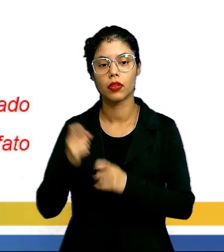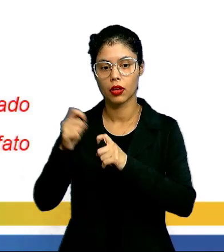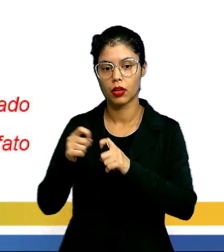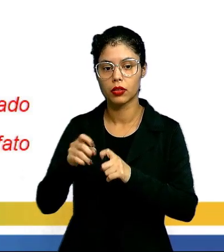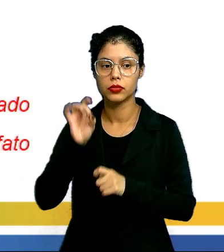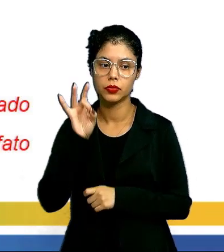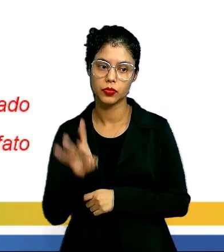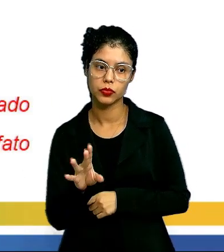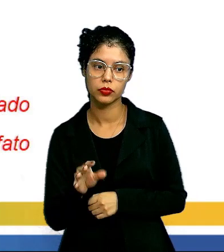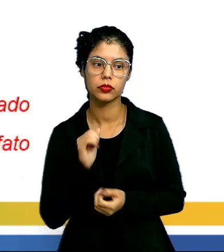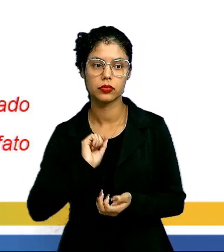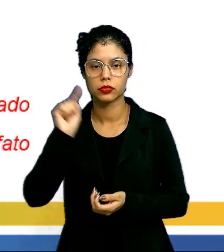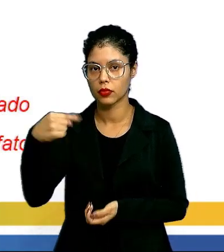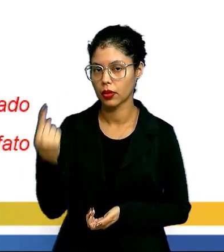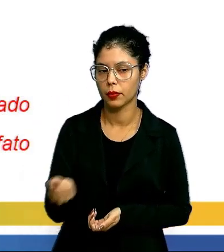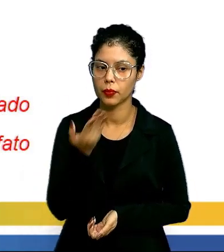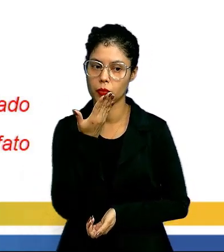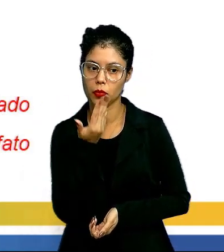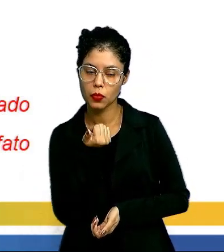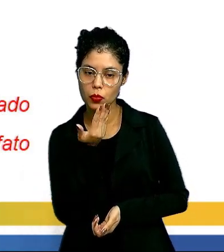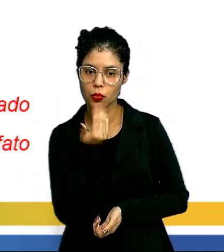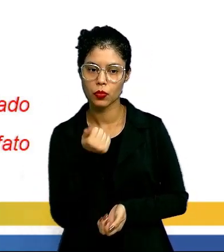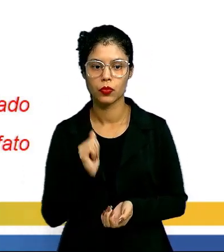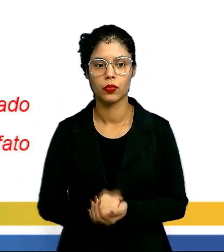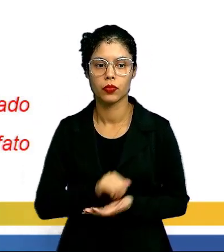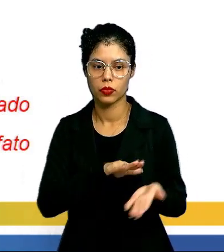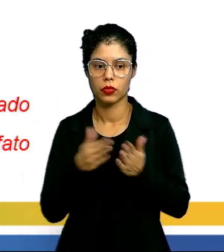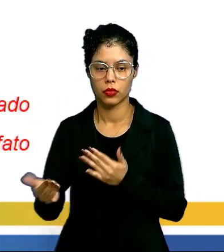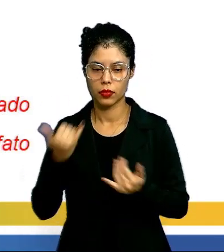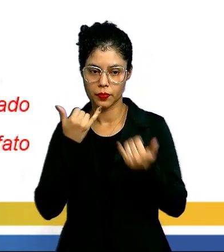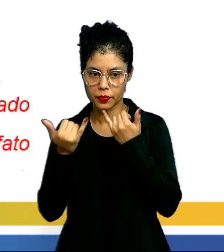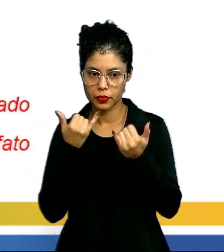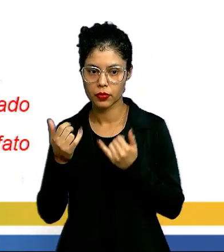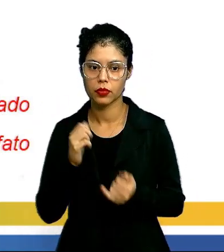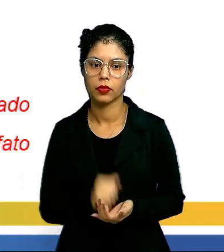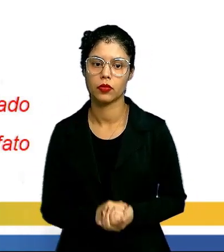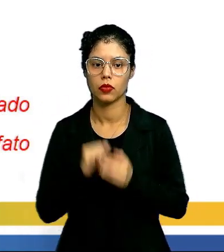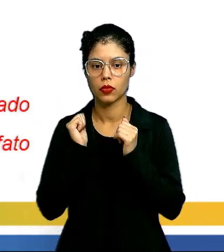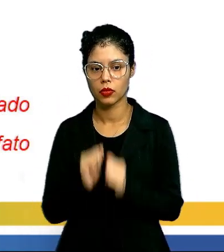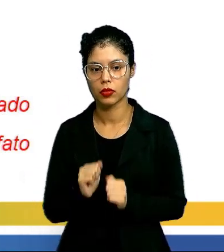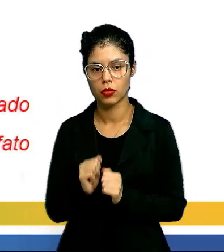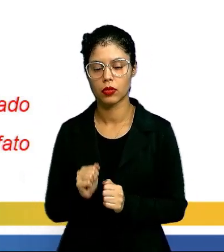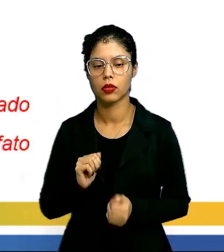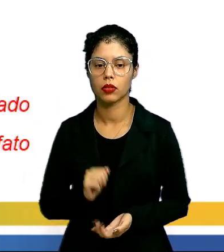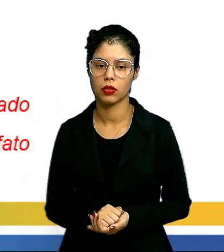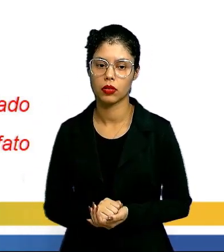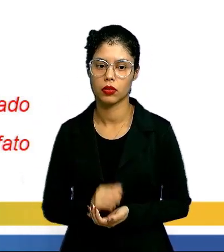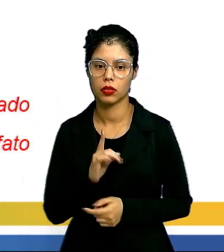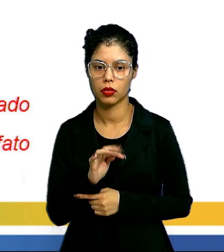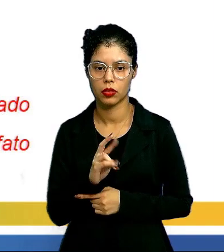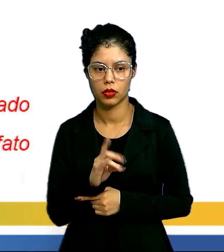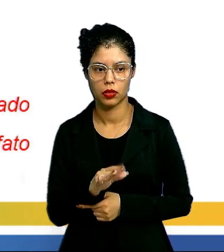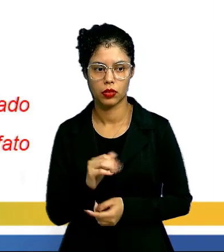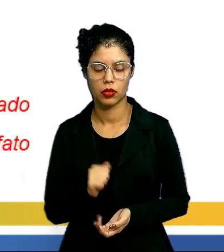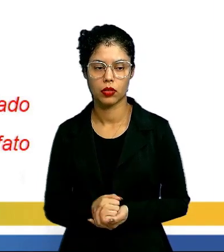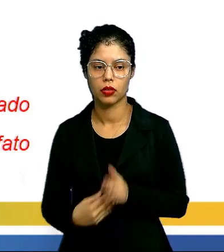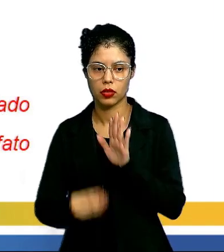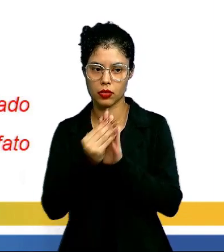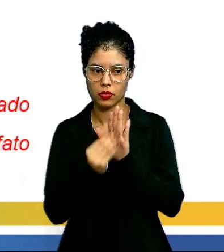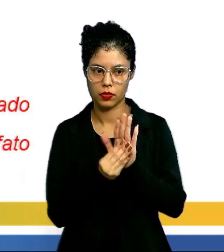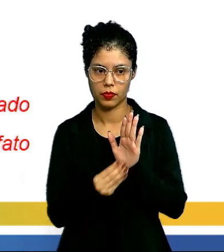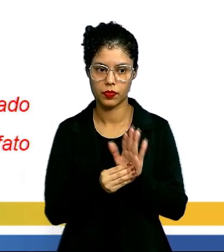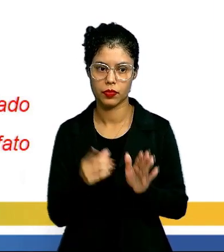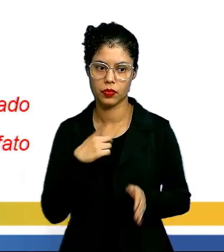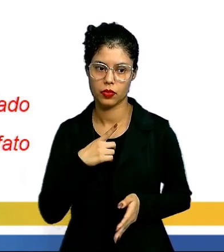que o medicamento deve ser tomado após as refeições e a partir dessa informação poderia ser depreendido o fato